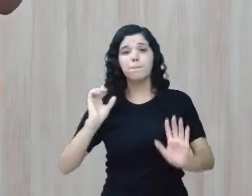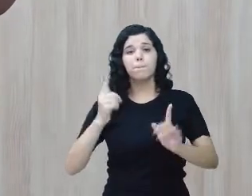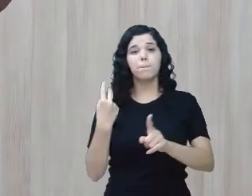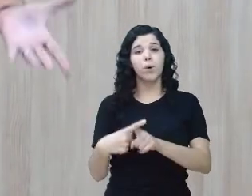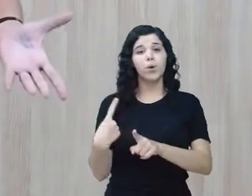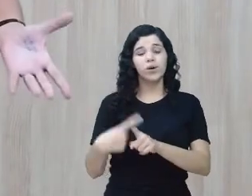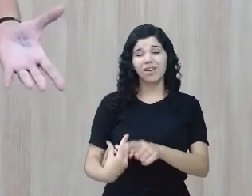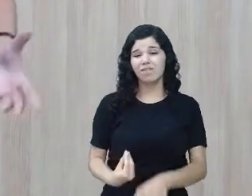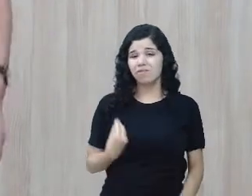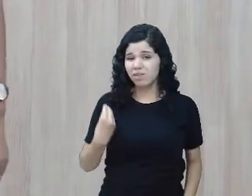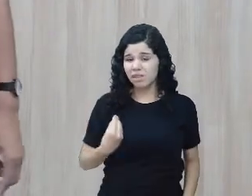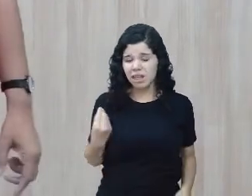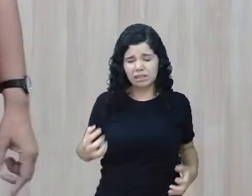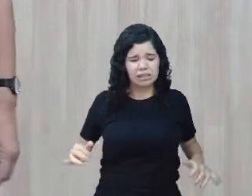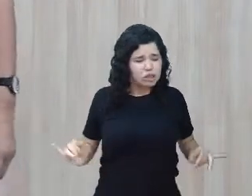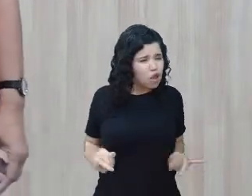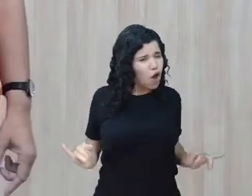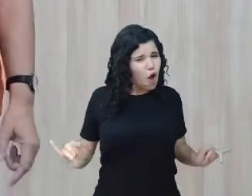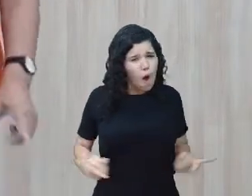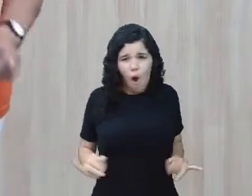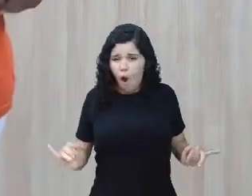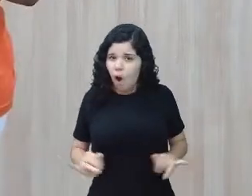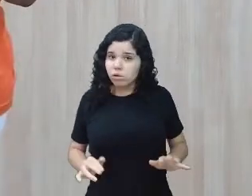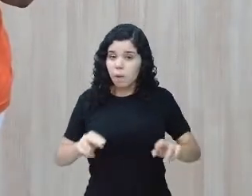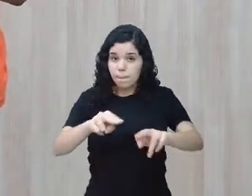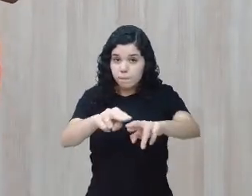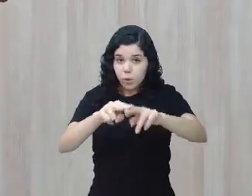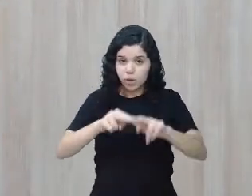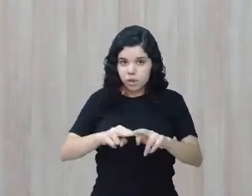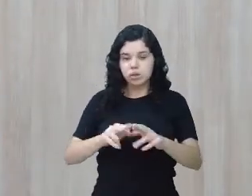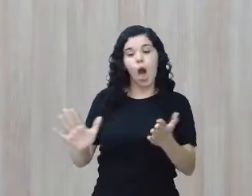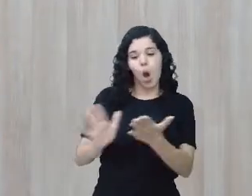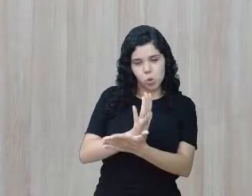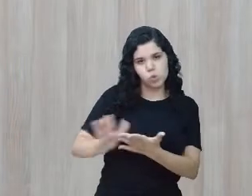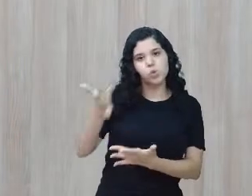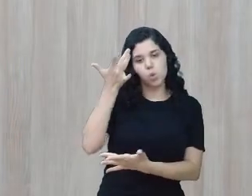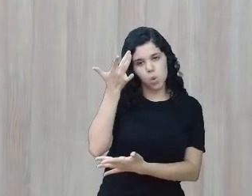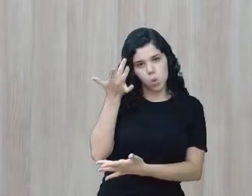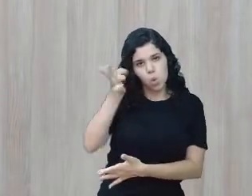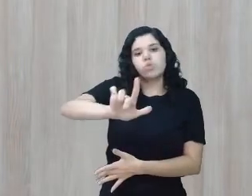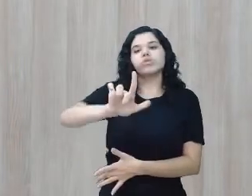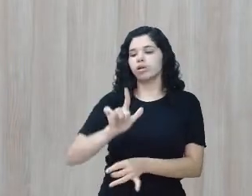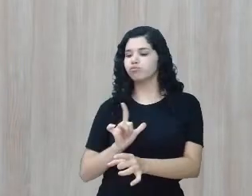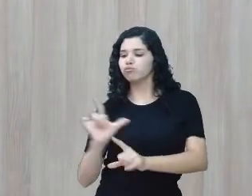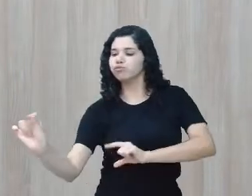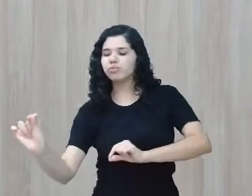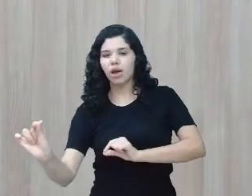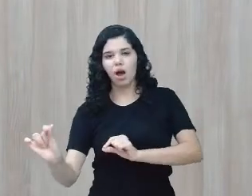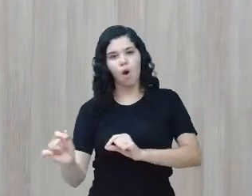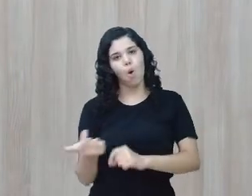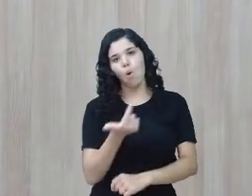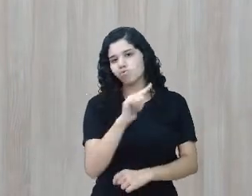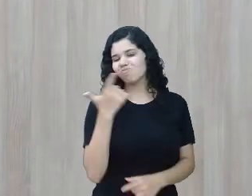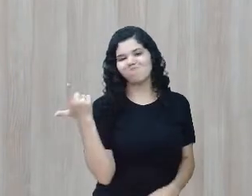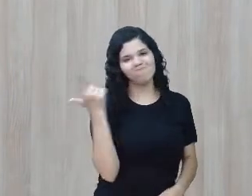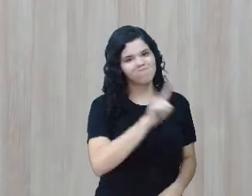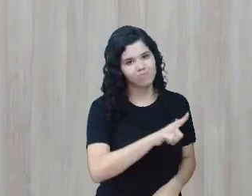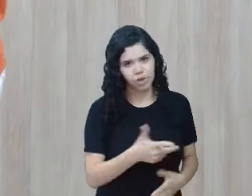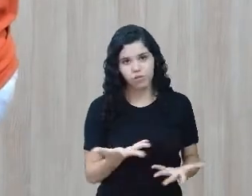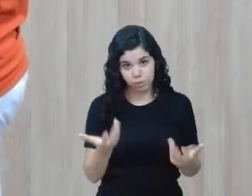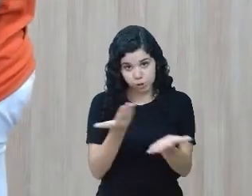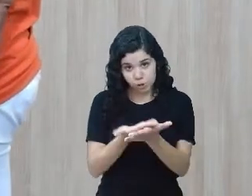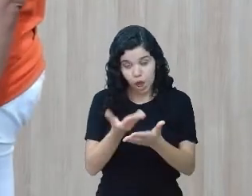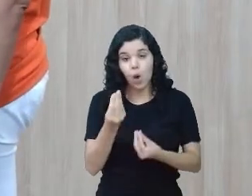vida difícil. Então eles conseguiam, alguns sim, outros não. Vamos ver como se procedia a fuga. Vê